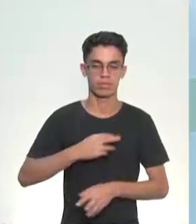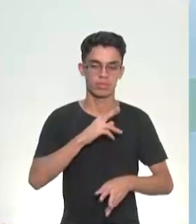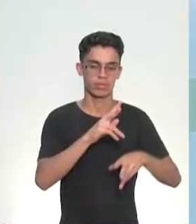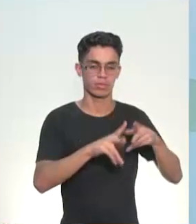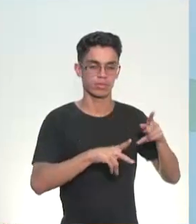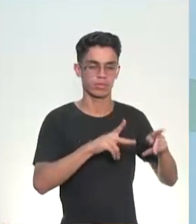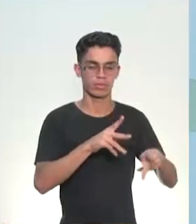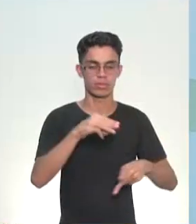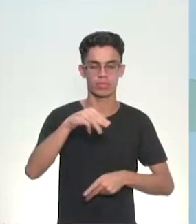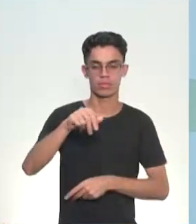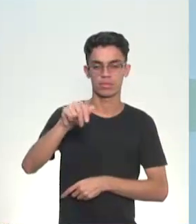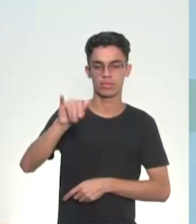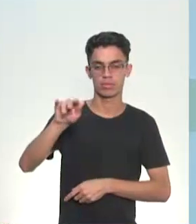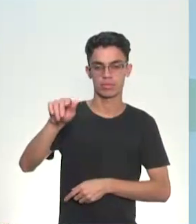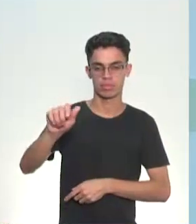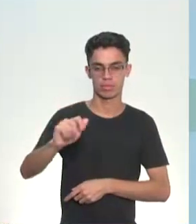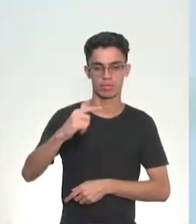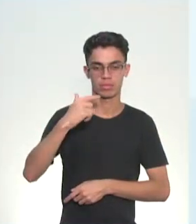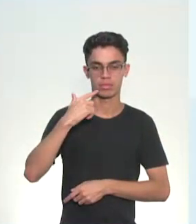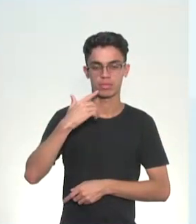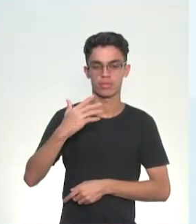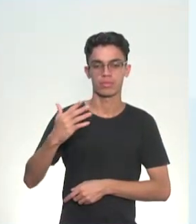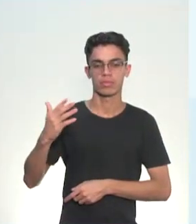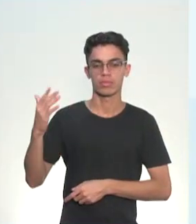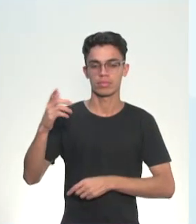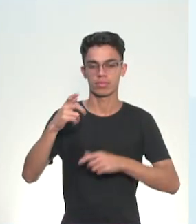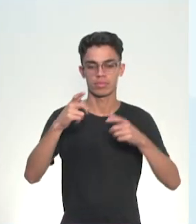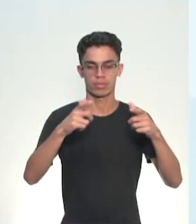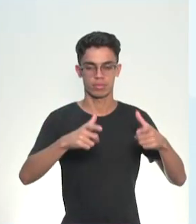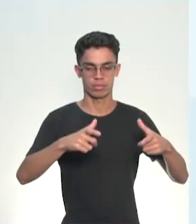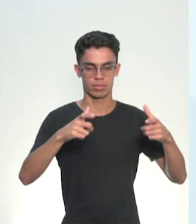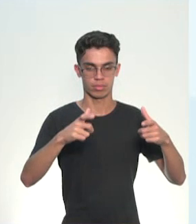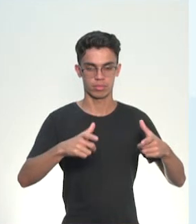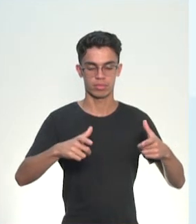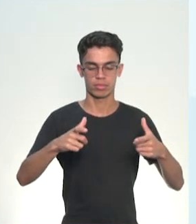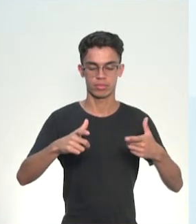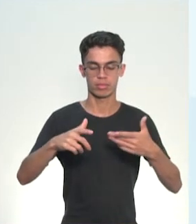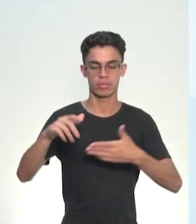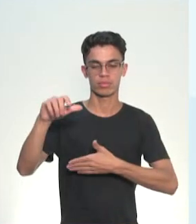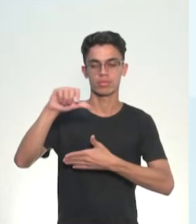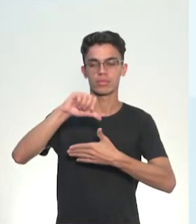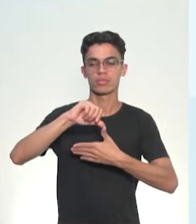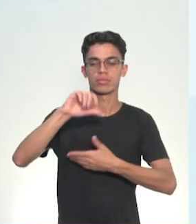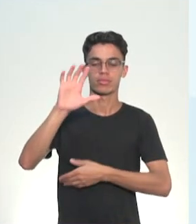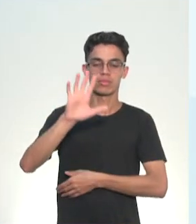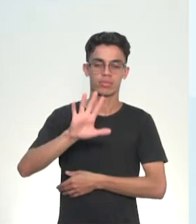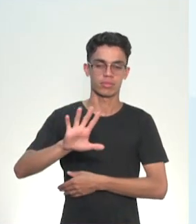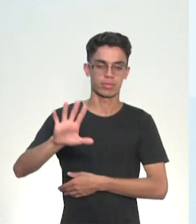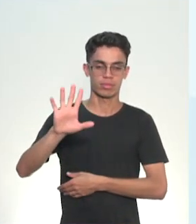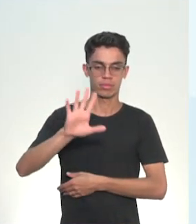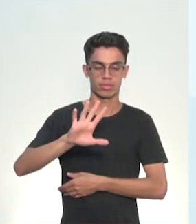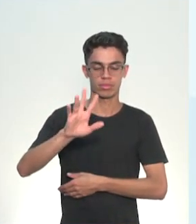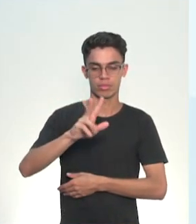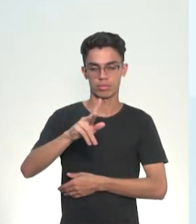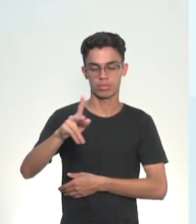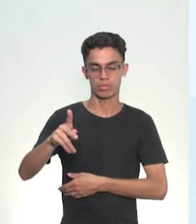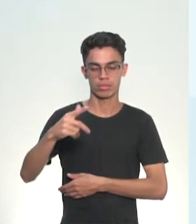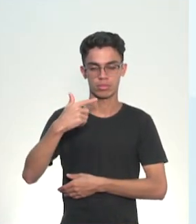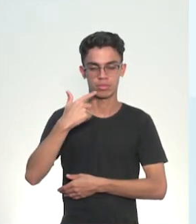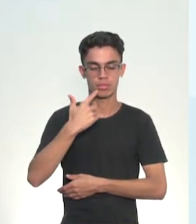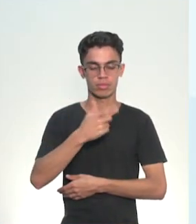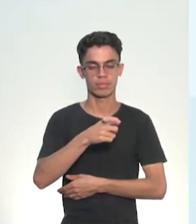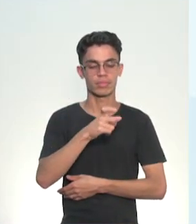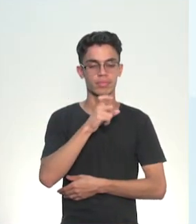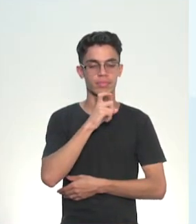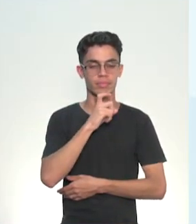começar aí com os maias. Então nós temos aí os maias, a localização deles aqui na América Central, né, professor, que está em verde,